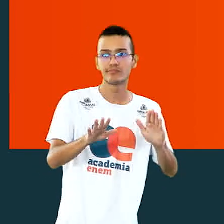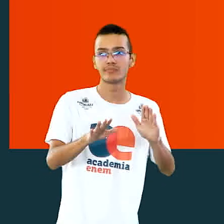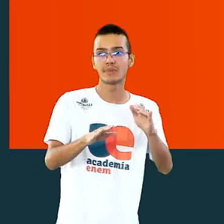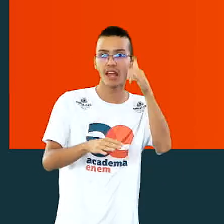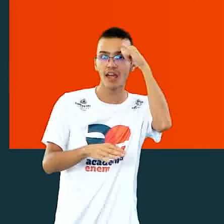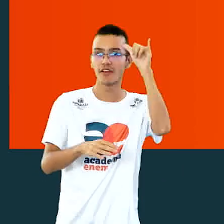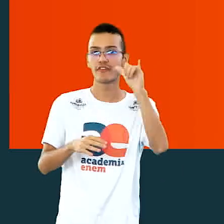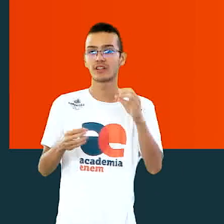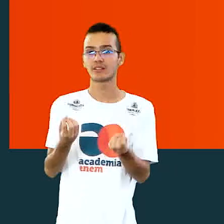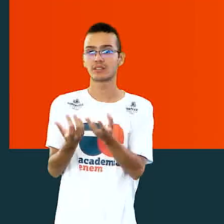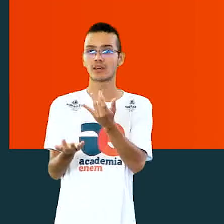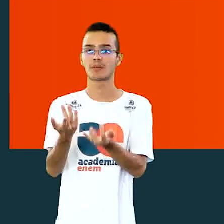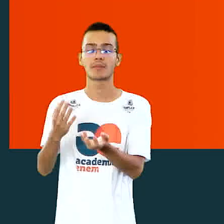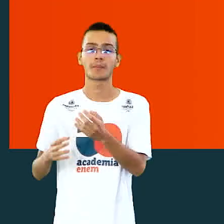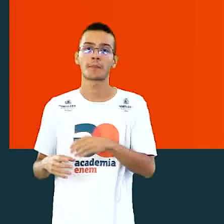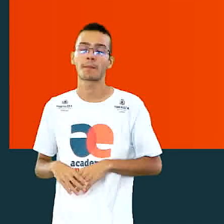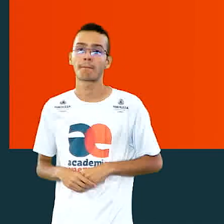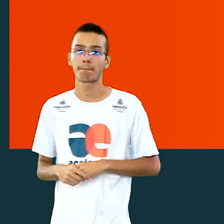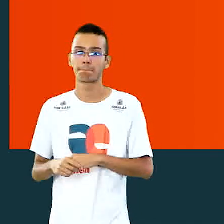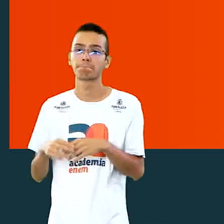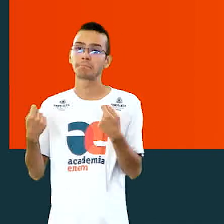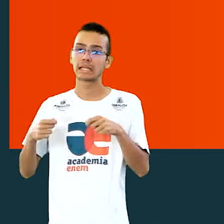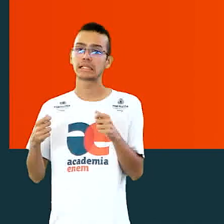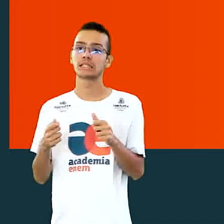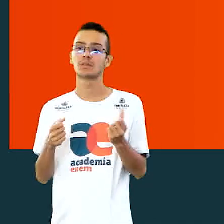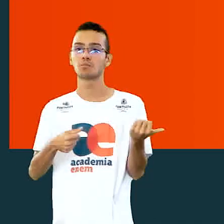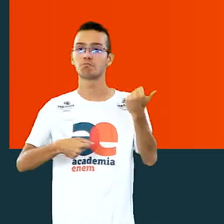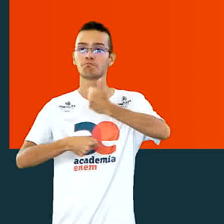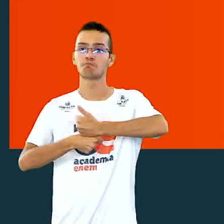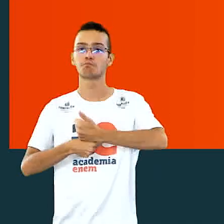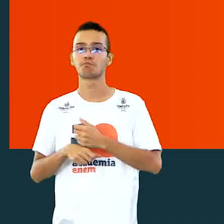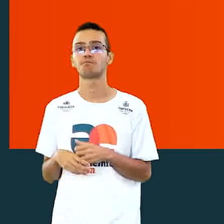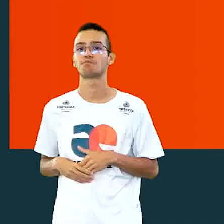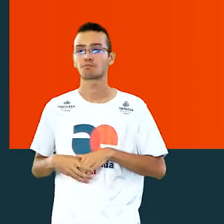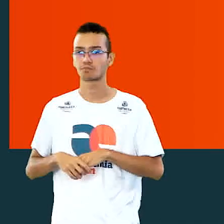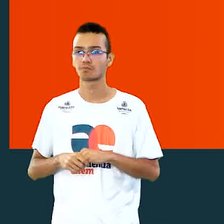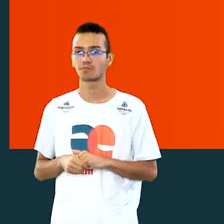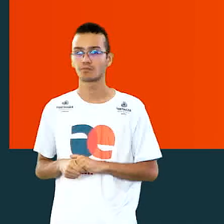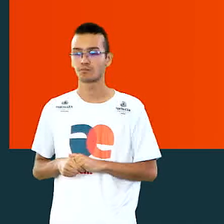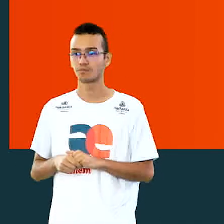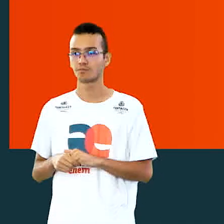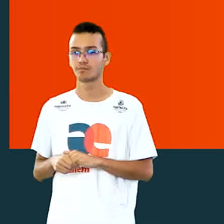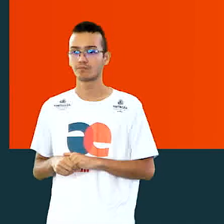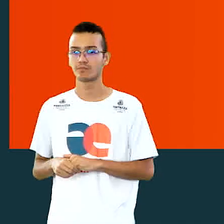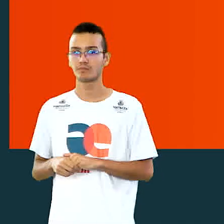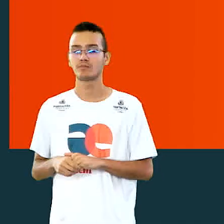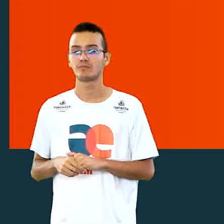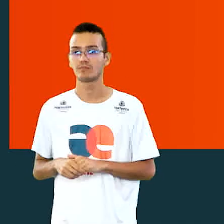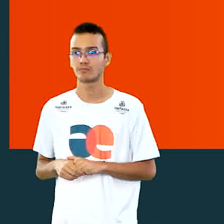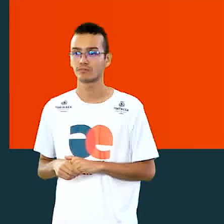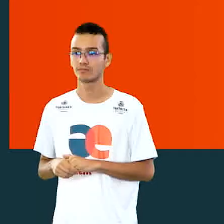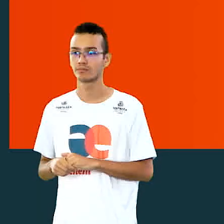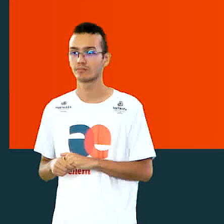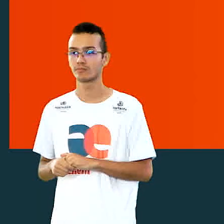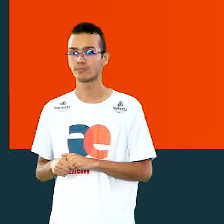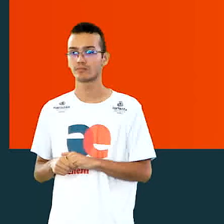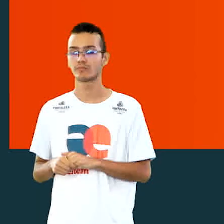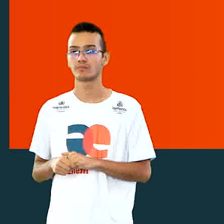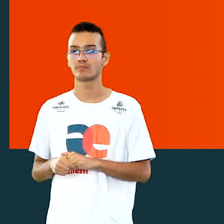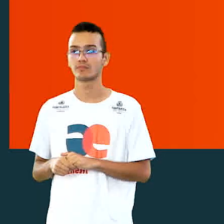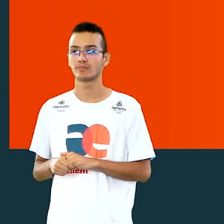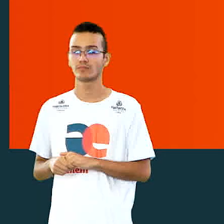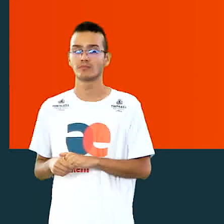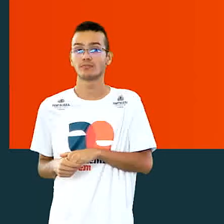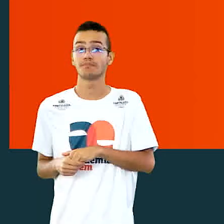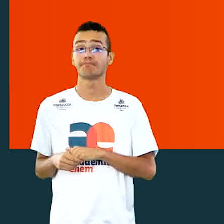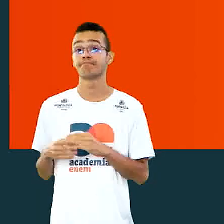queima, tem que ser substituído. Mas nas suas residências, naquele quadro de energia,